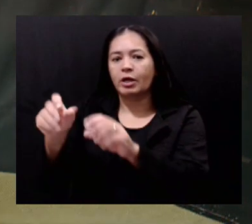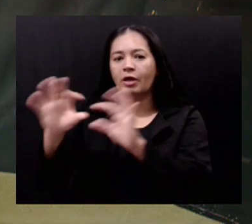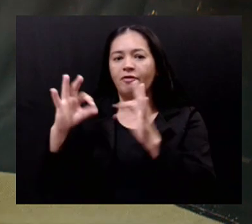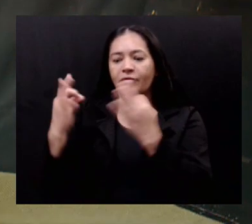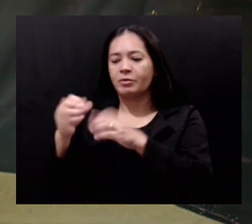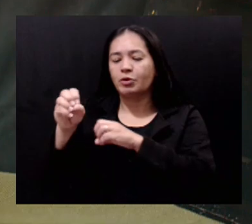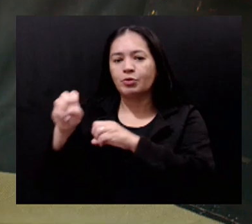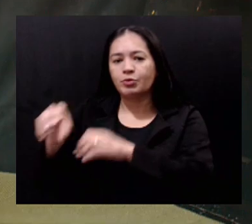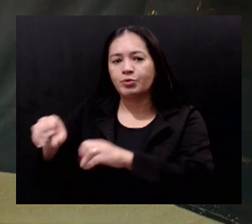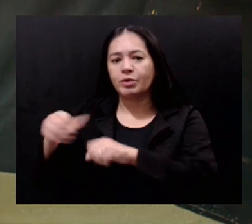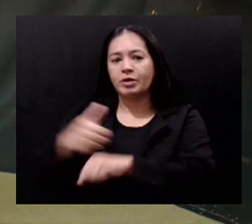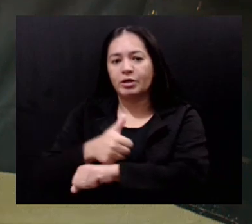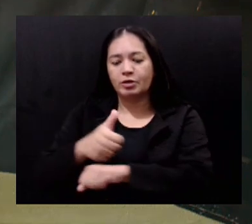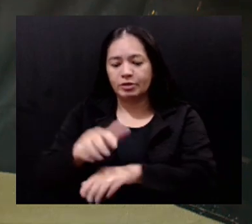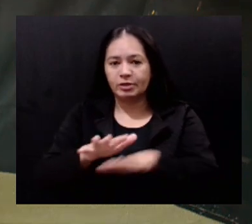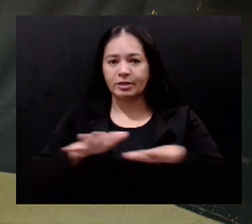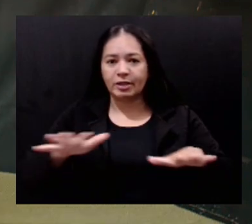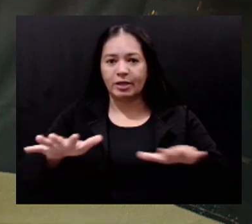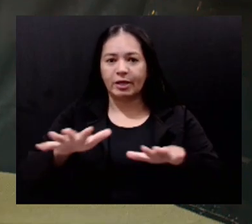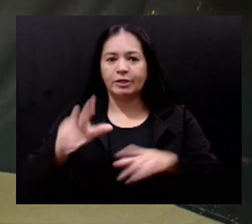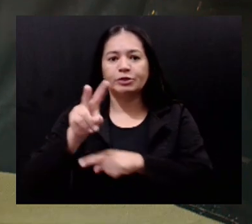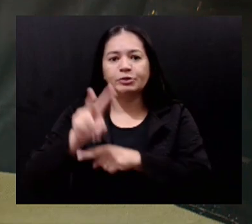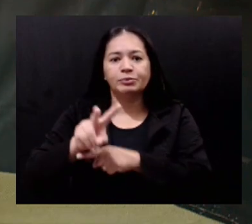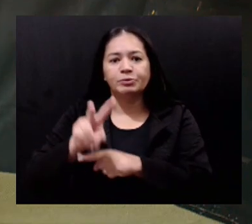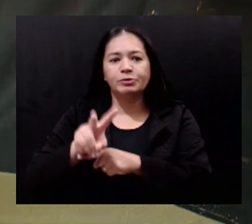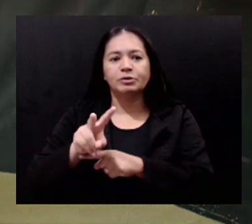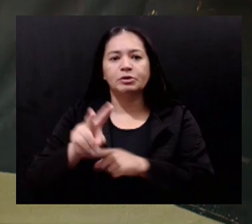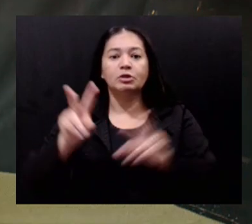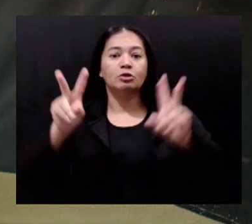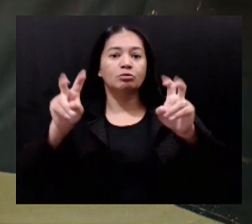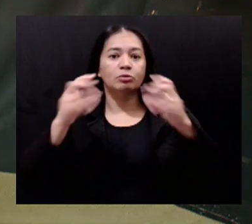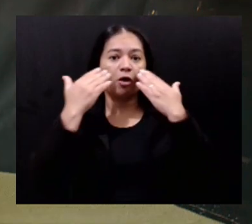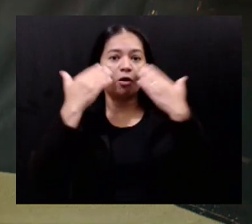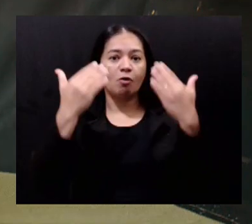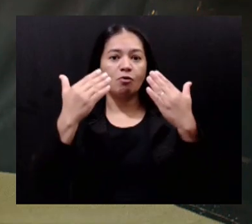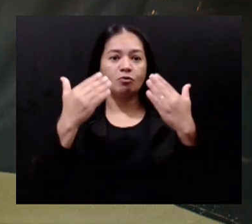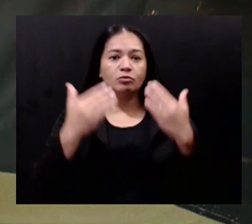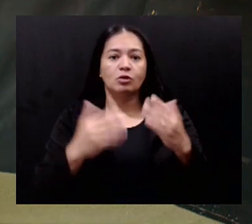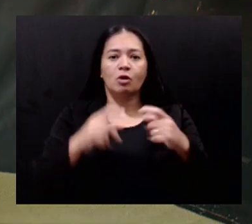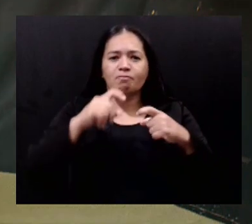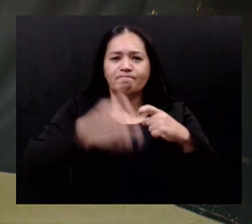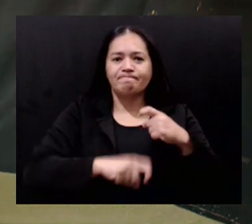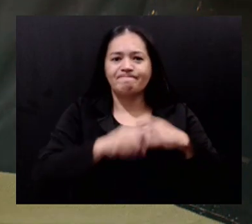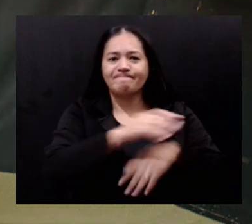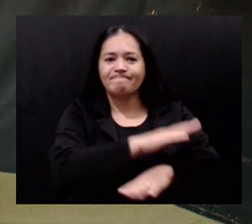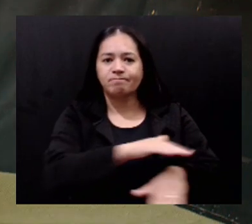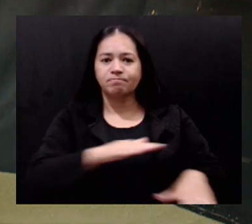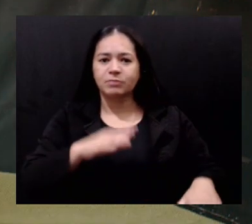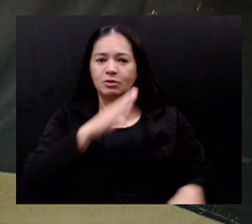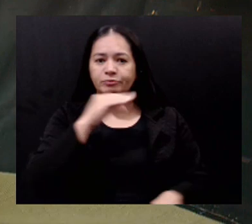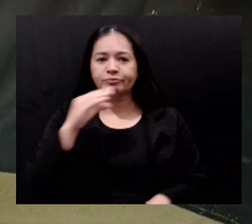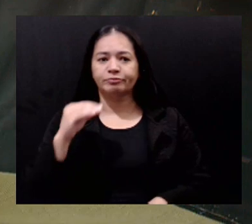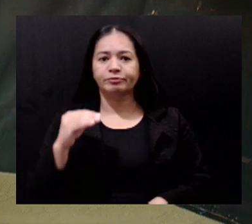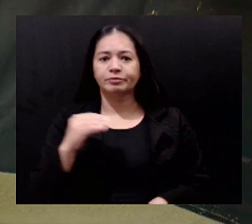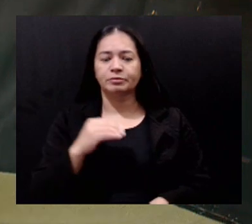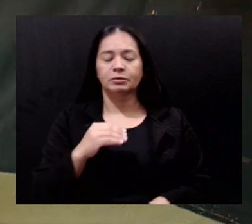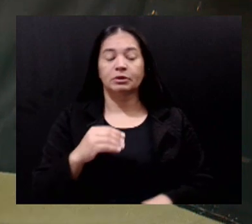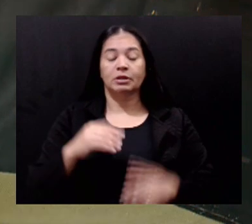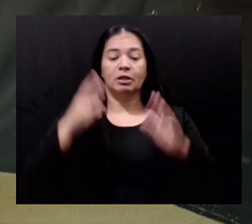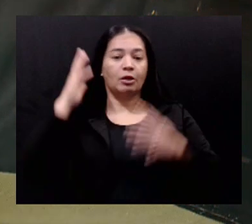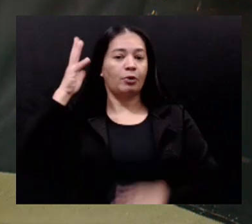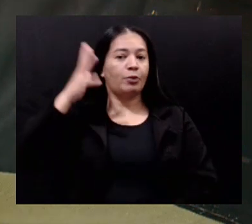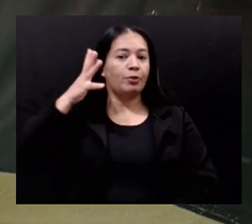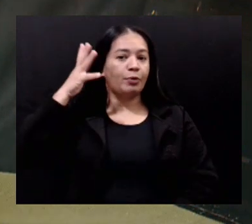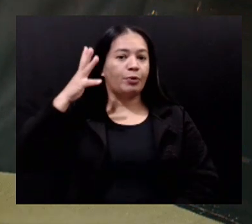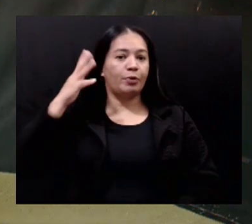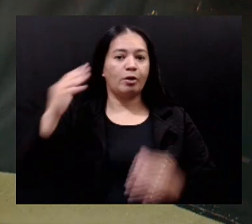da rede de proteção sobre o enfrentamento ao abuso sexual infantil. A palestra integra a campanha Maio